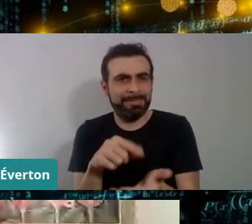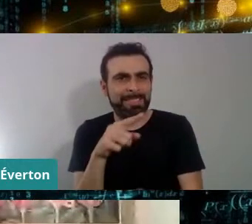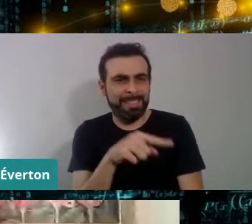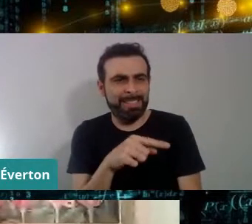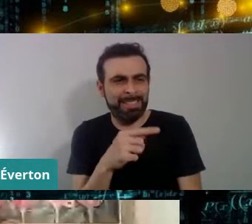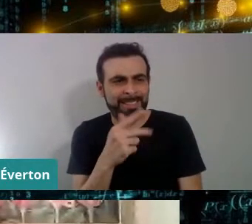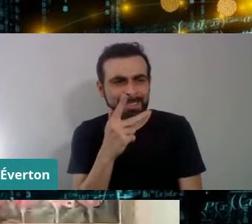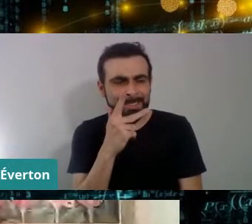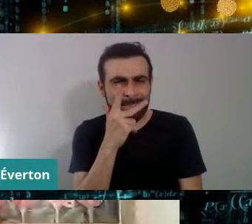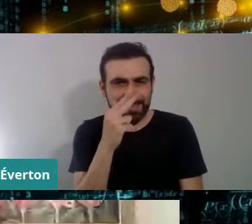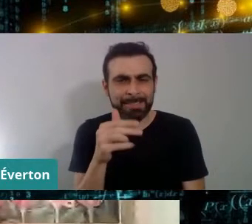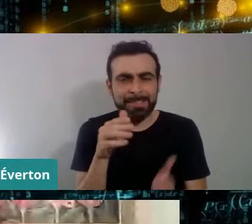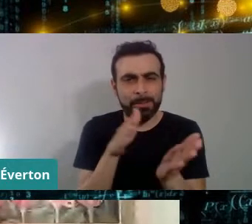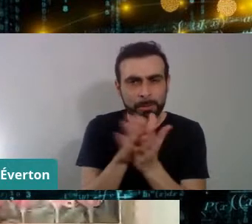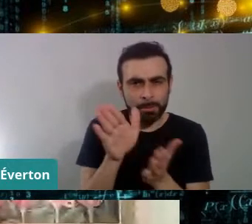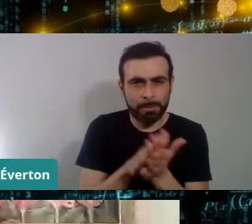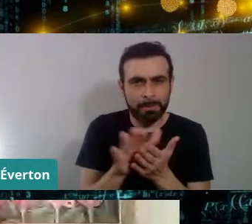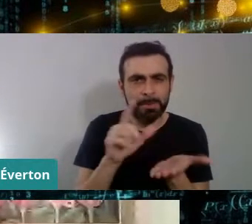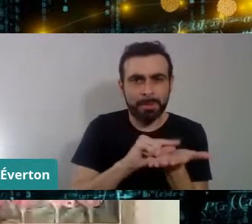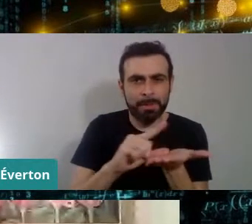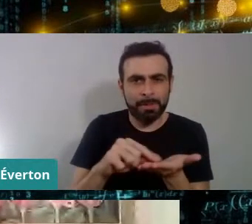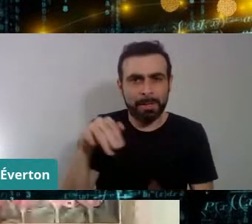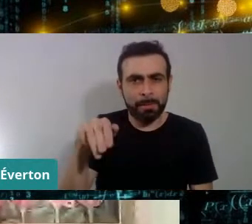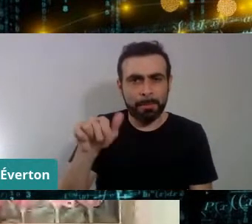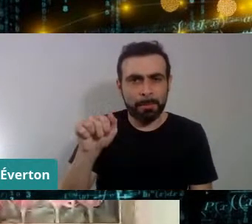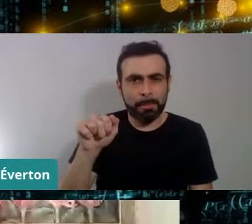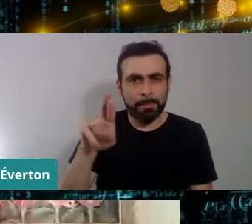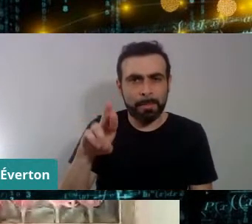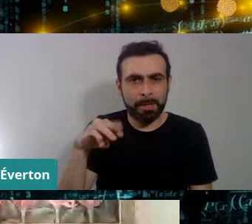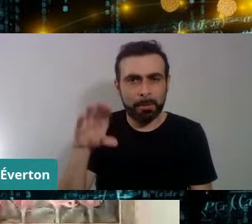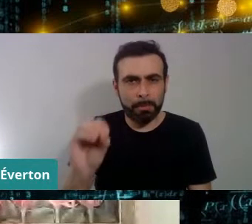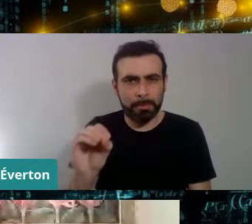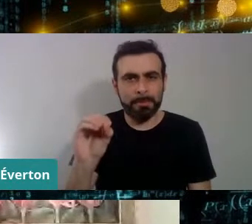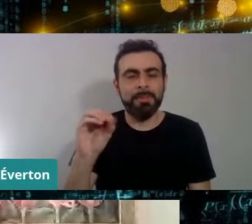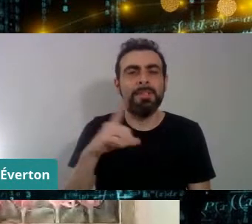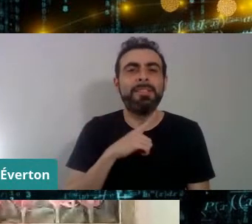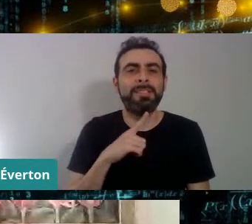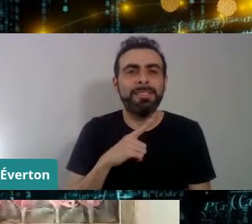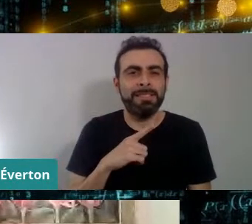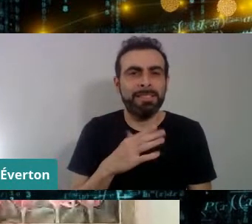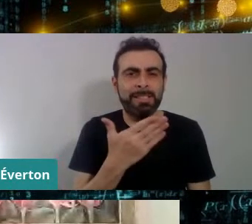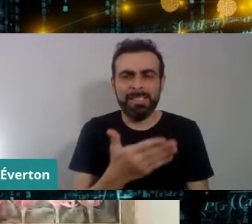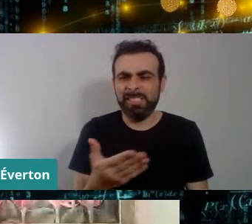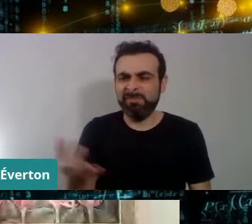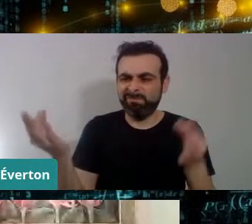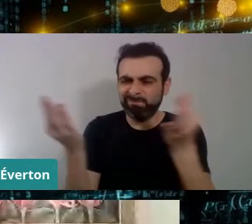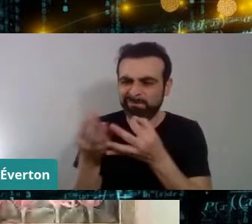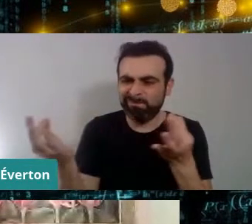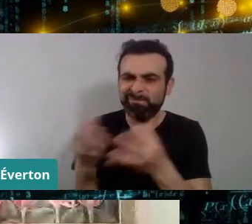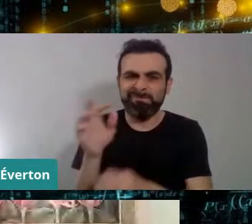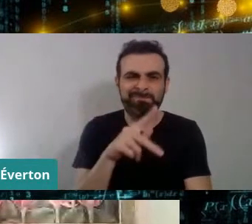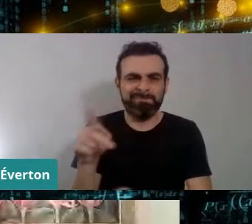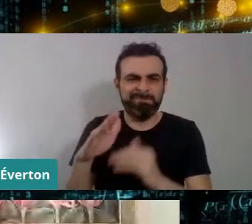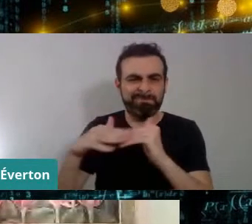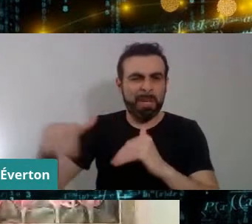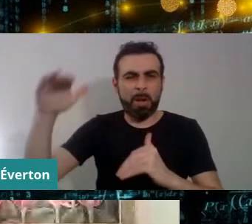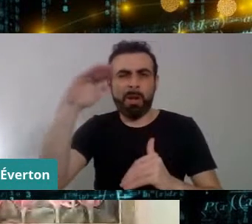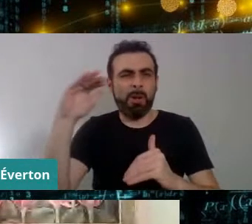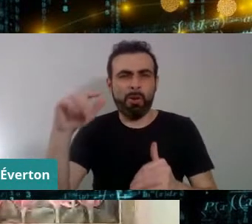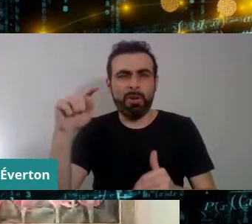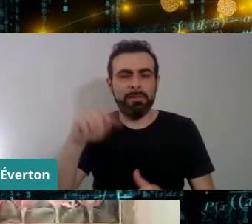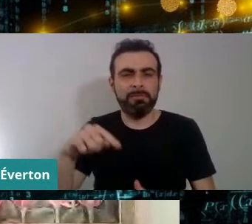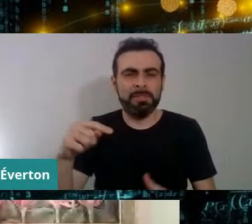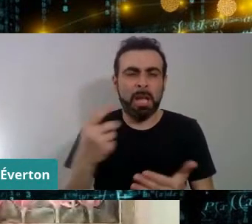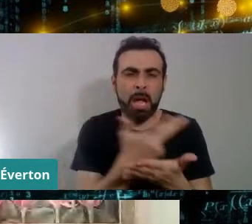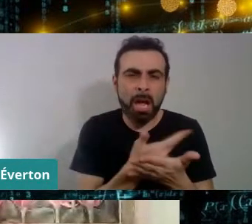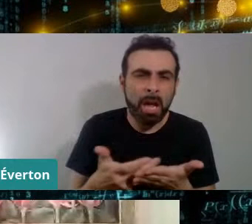do Marmo, isso mesmo, professor Marmo, era o autor do livro, né? Um grande professor, um dos maiores professores de desenho